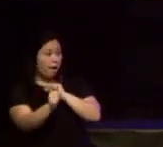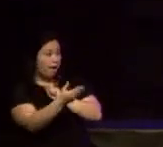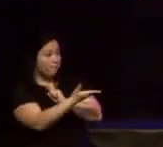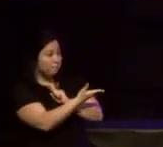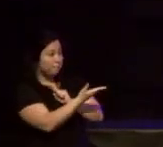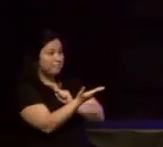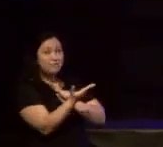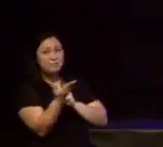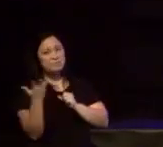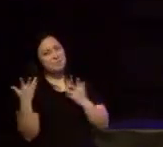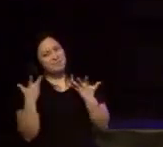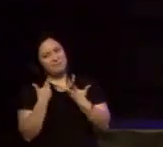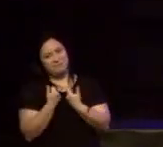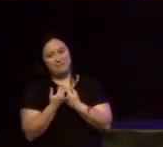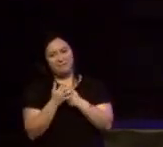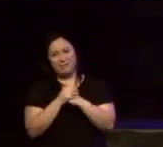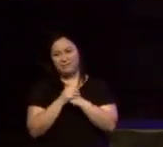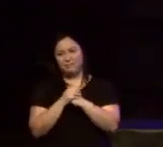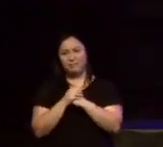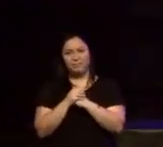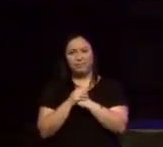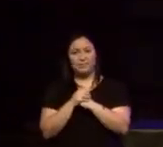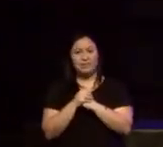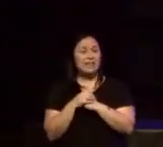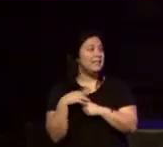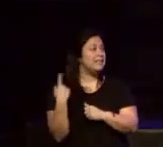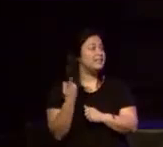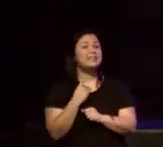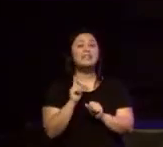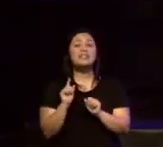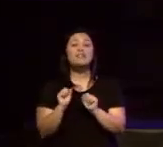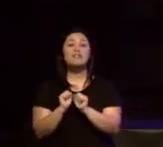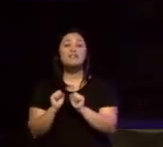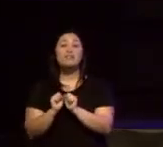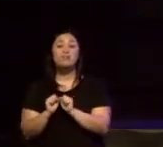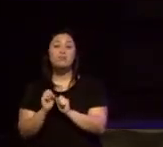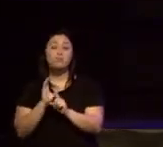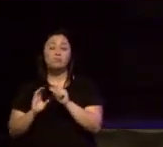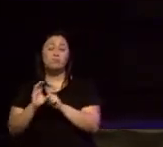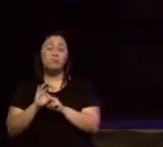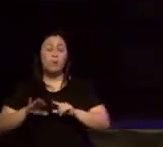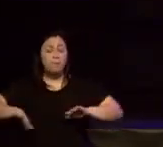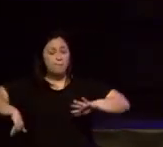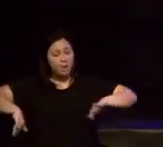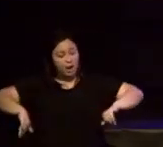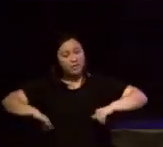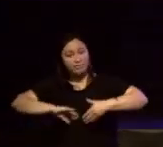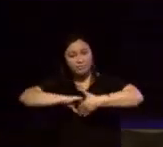Amém? A gente não faz isso todo culto, mas você pode dar a mão para quem está do seu lado.